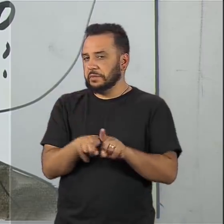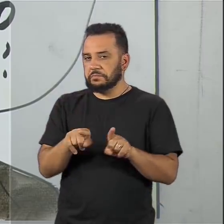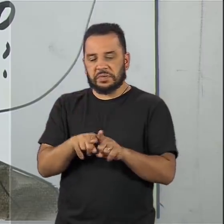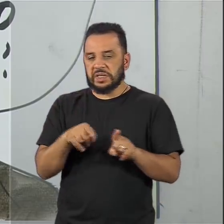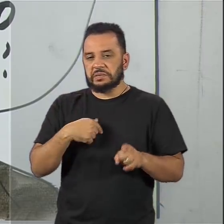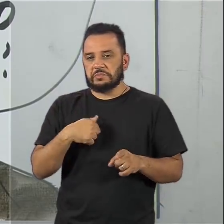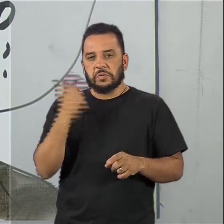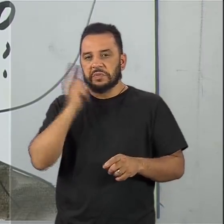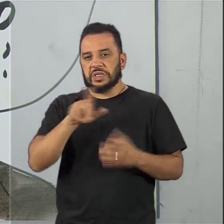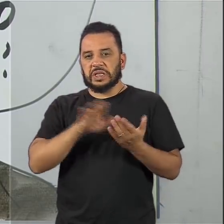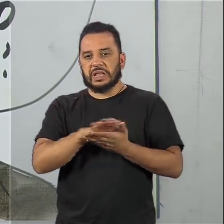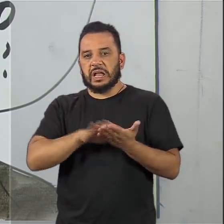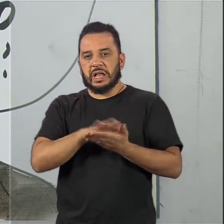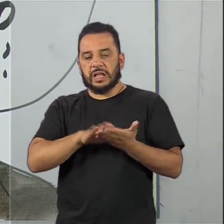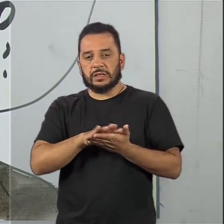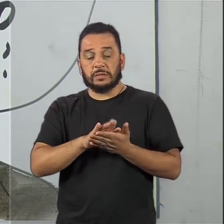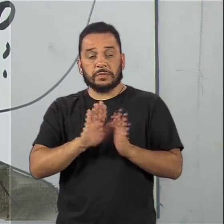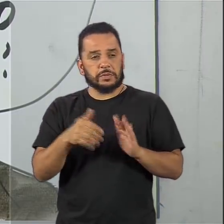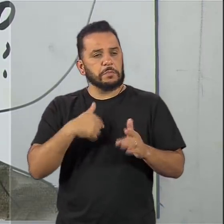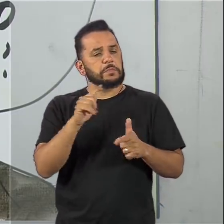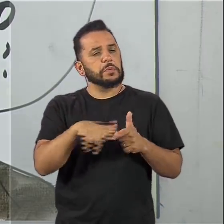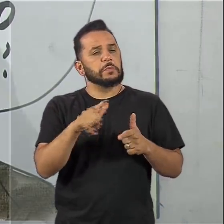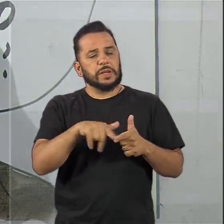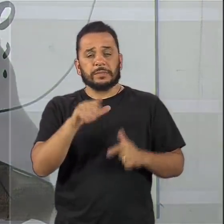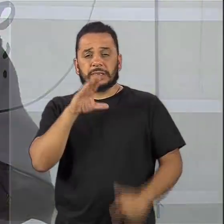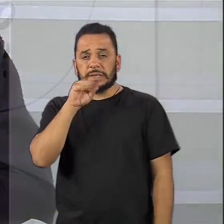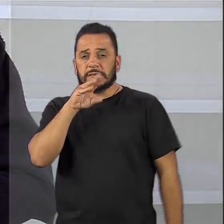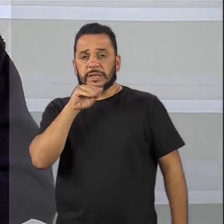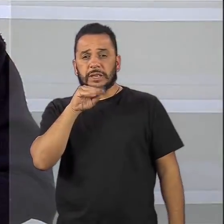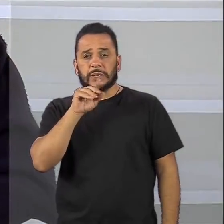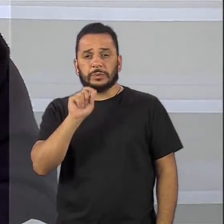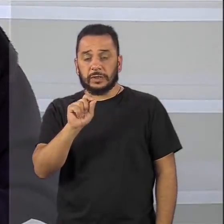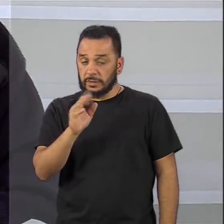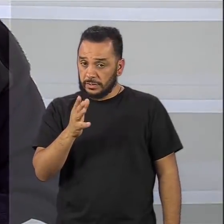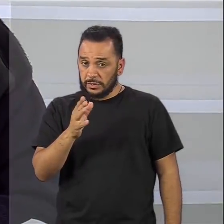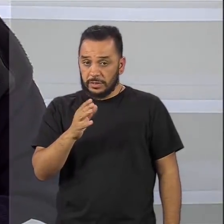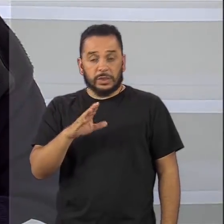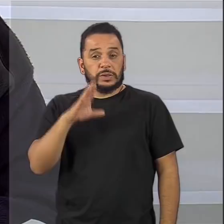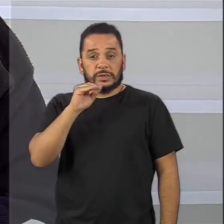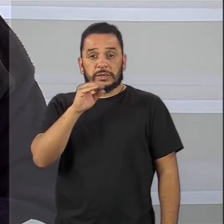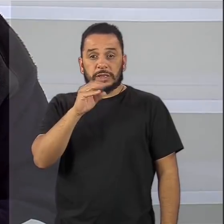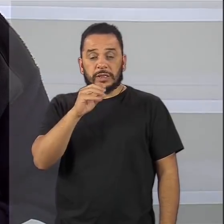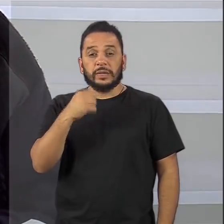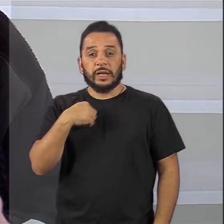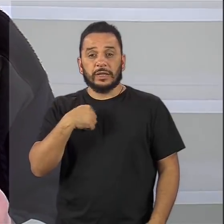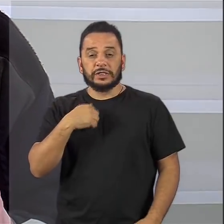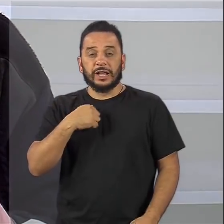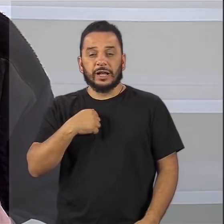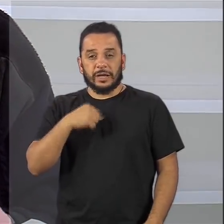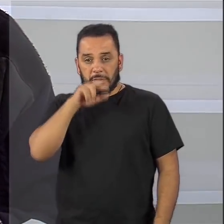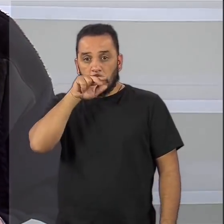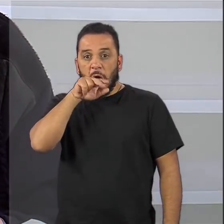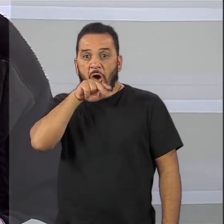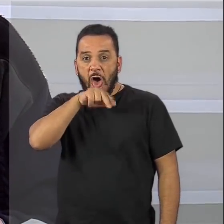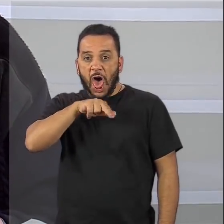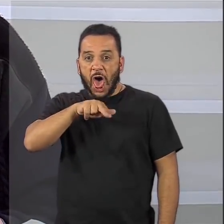voto. Não, o problema do Ciro, na verdade, é que ele se enforca na própria língua. Né? Ele mente até